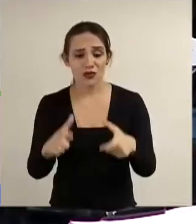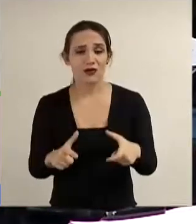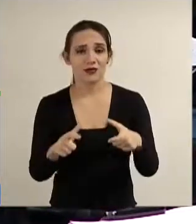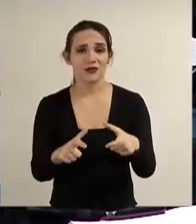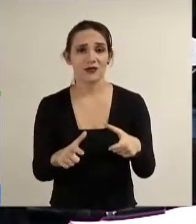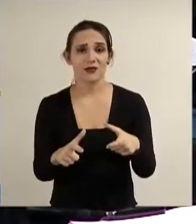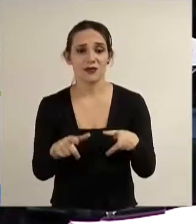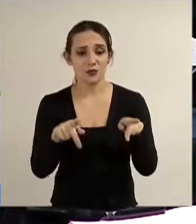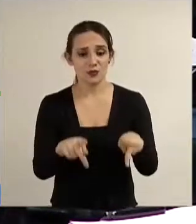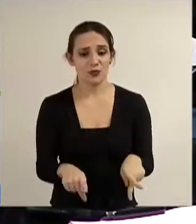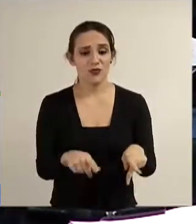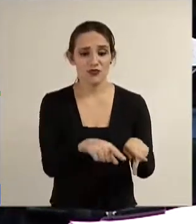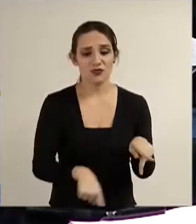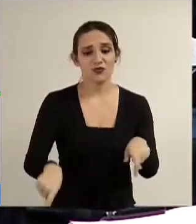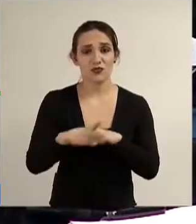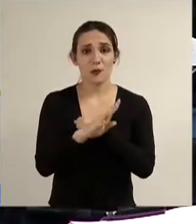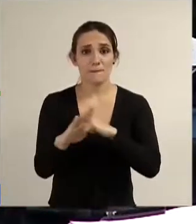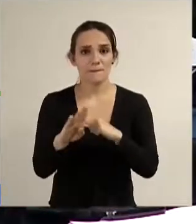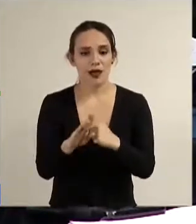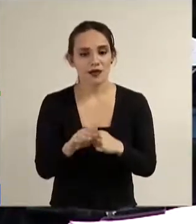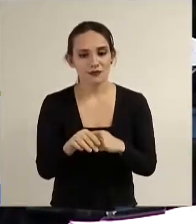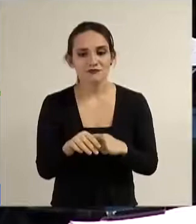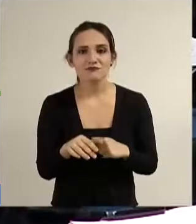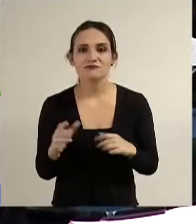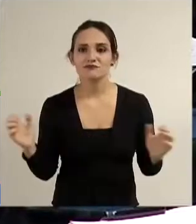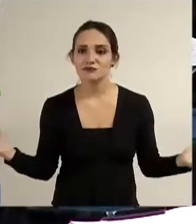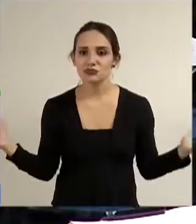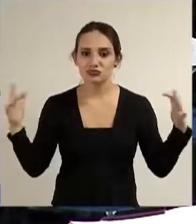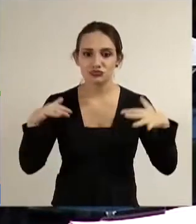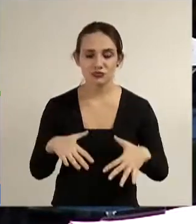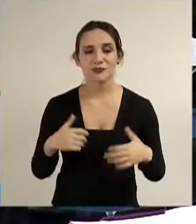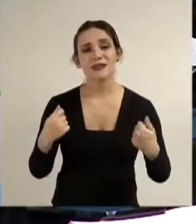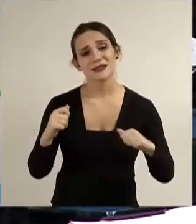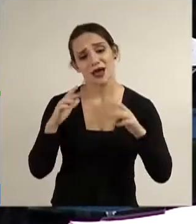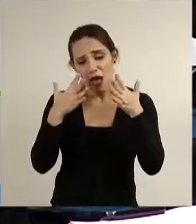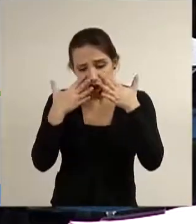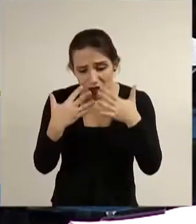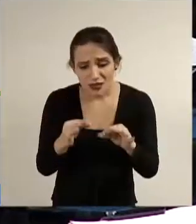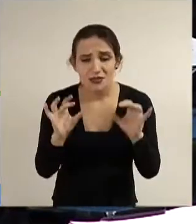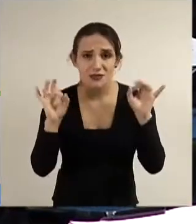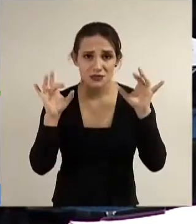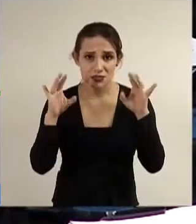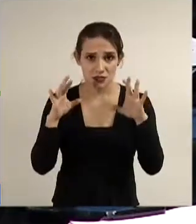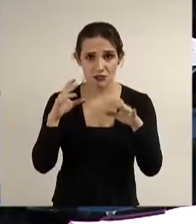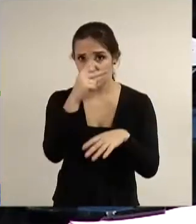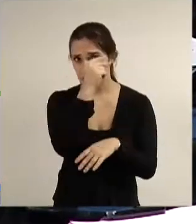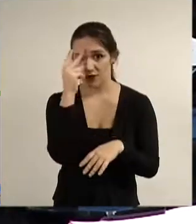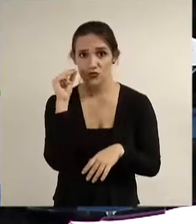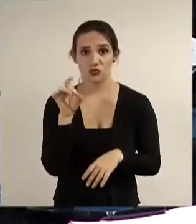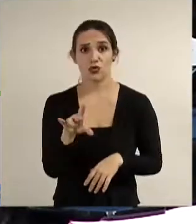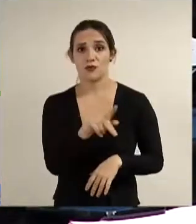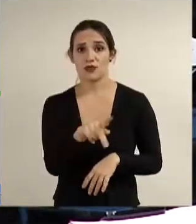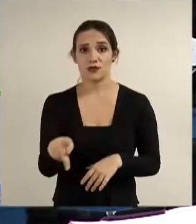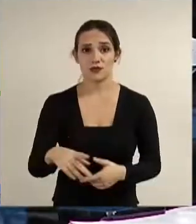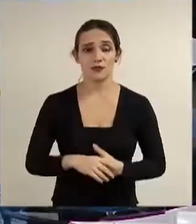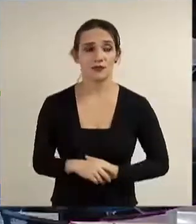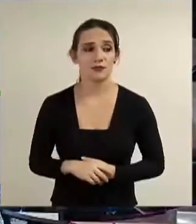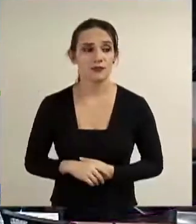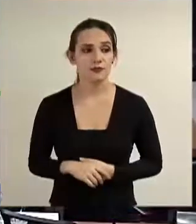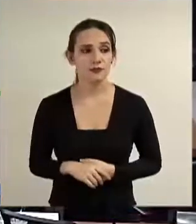onde a população de Jardim Itamaracá e região se reúne e precisa desse carinho todo especial da prefeitura. É só, senhor presidente.